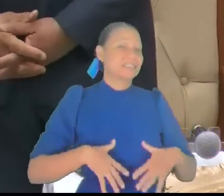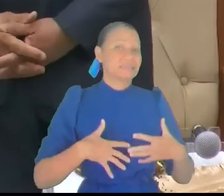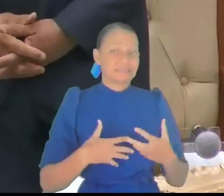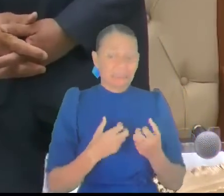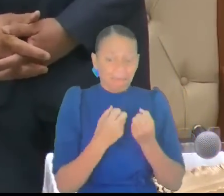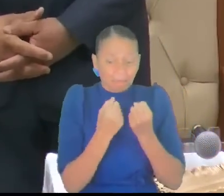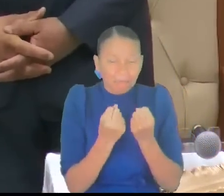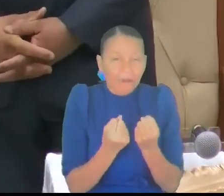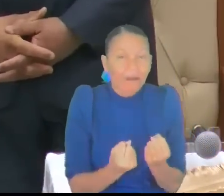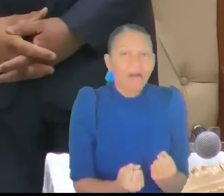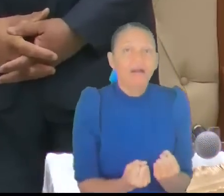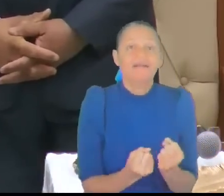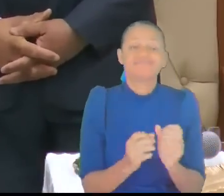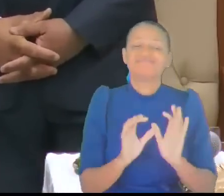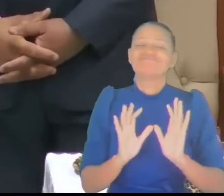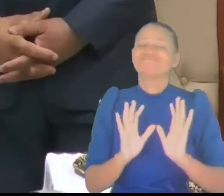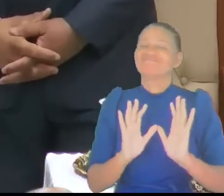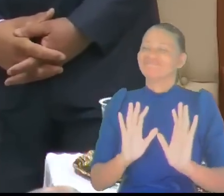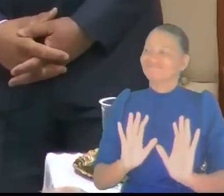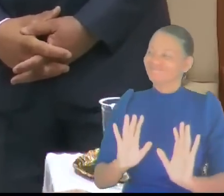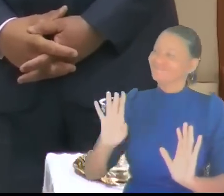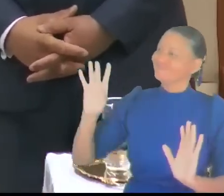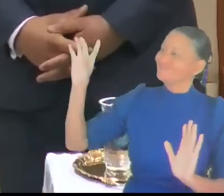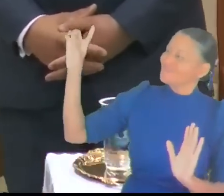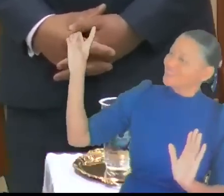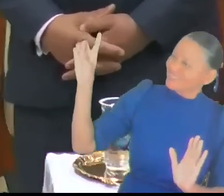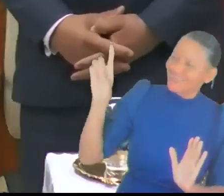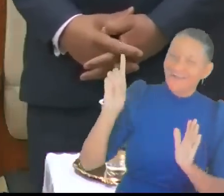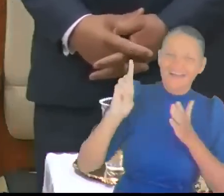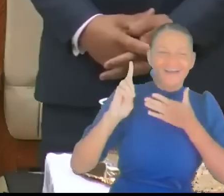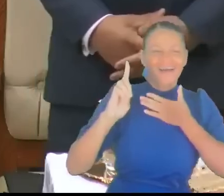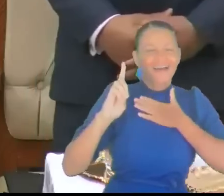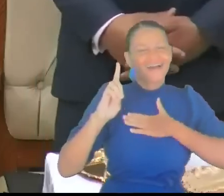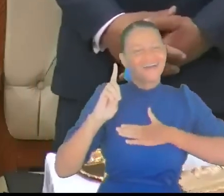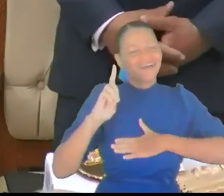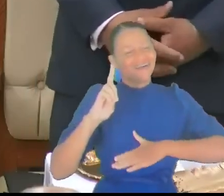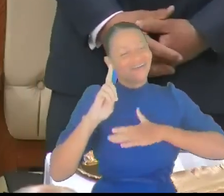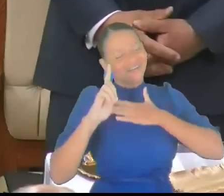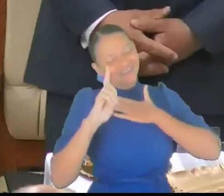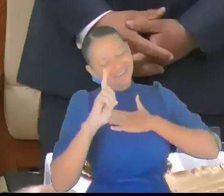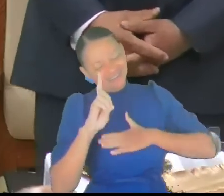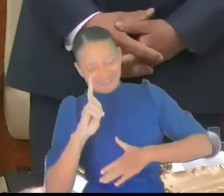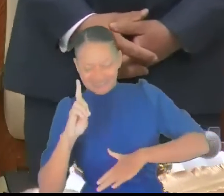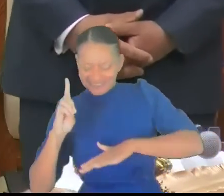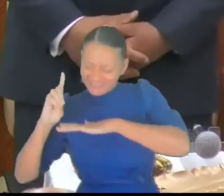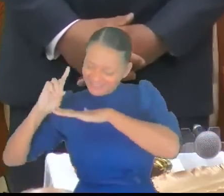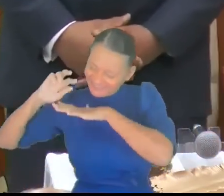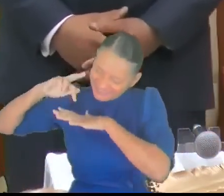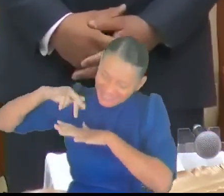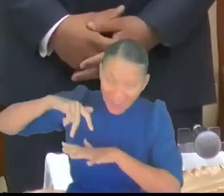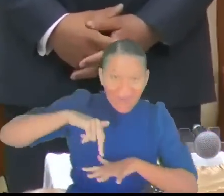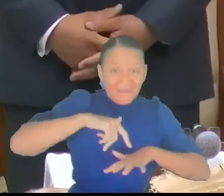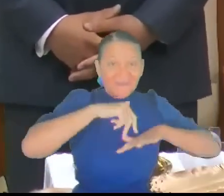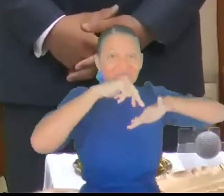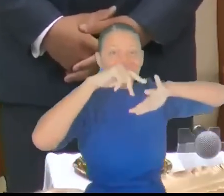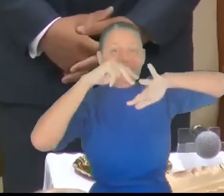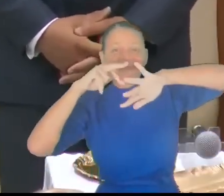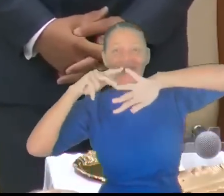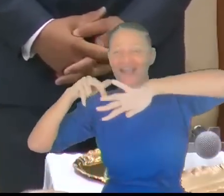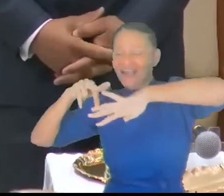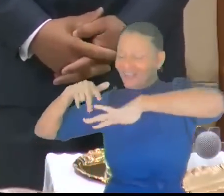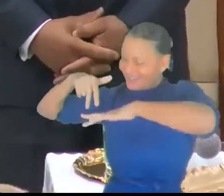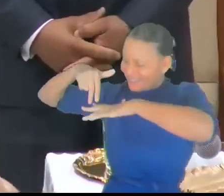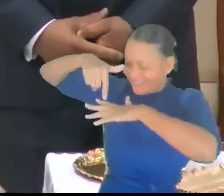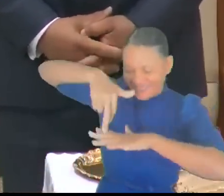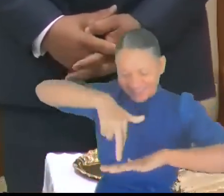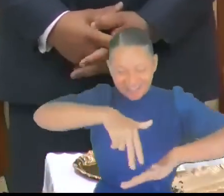sobrar, Ele vem manso e suave, caminhando por cima do mar.